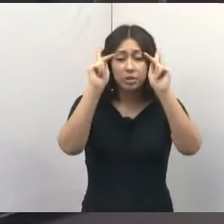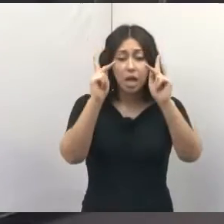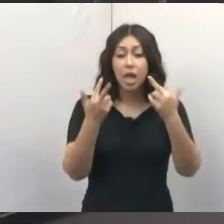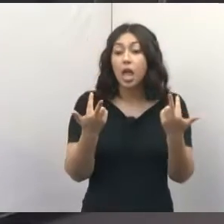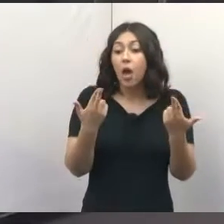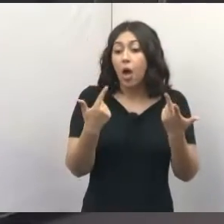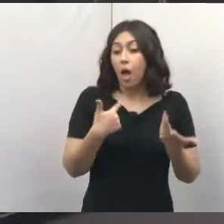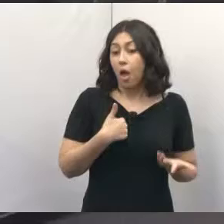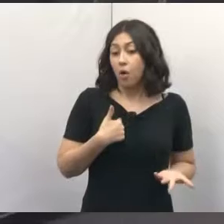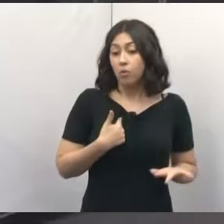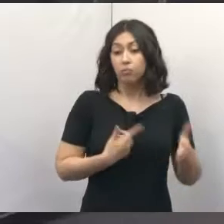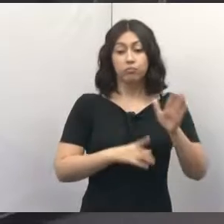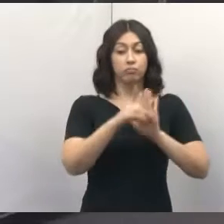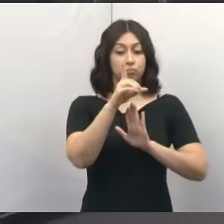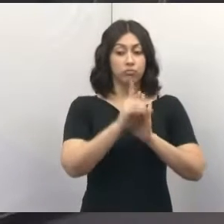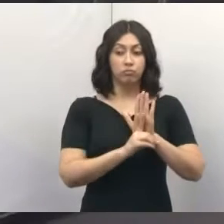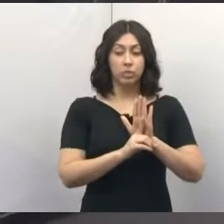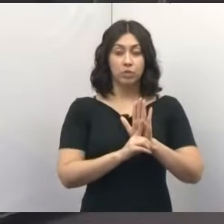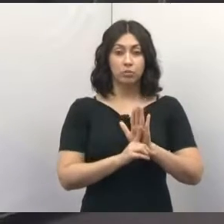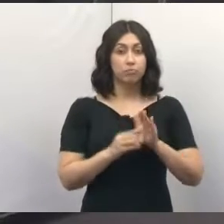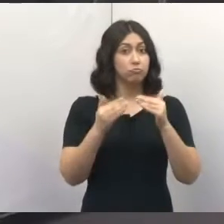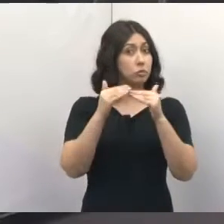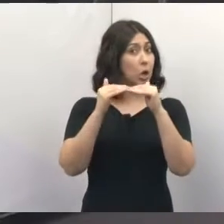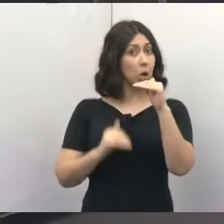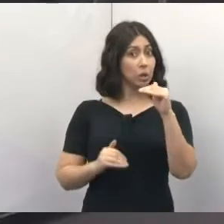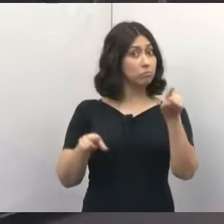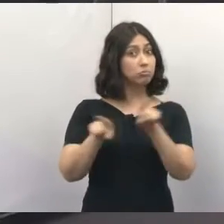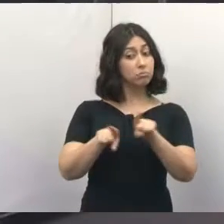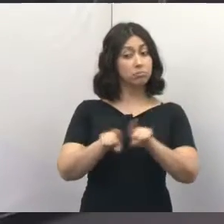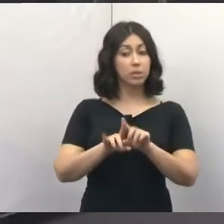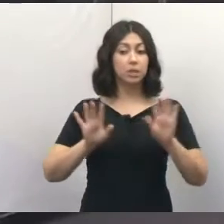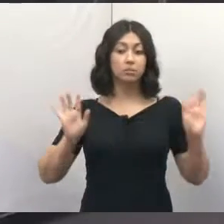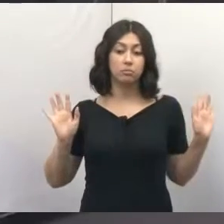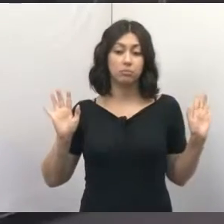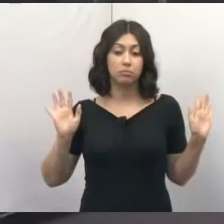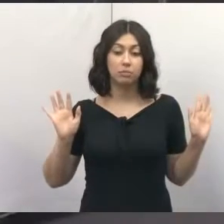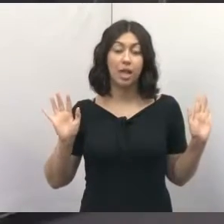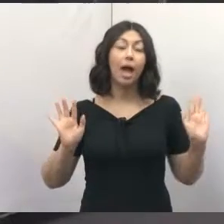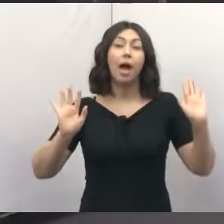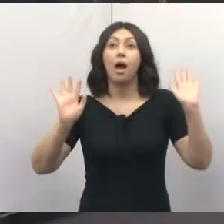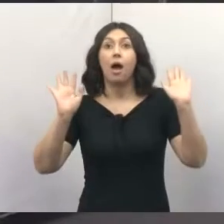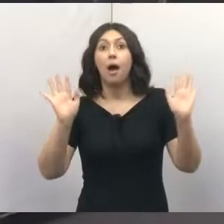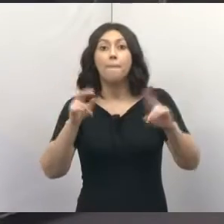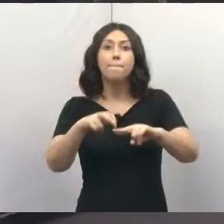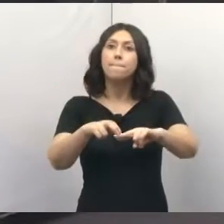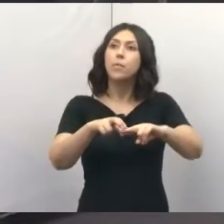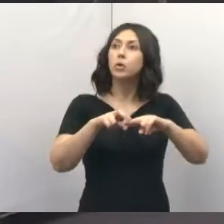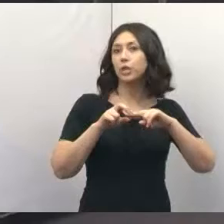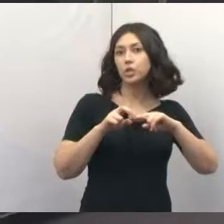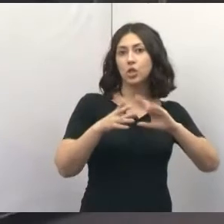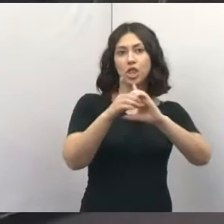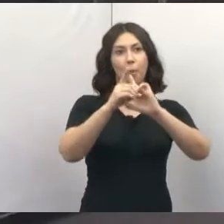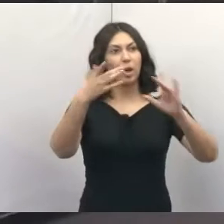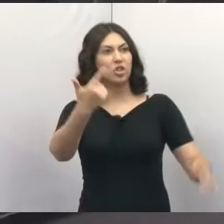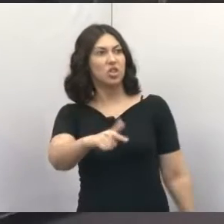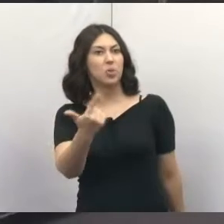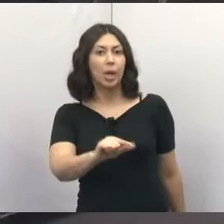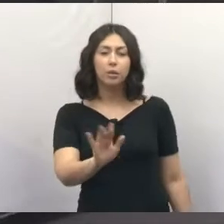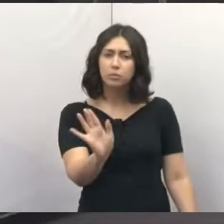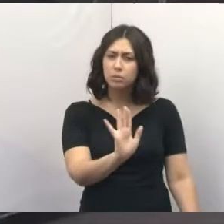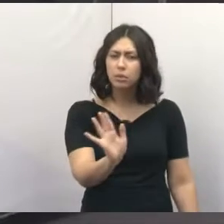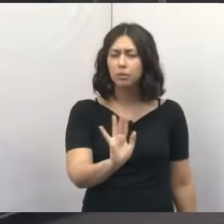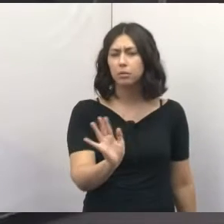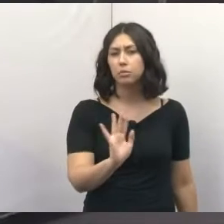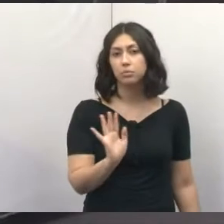eu tenho direito de discordar. E nem por isso é antidemocrático.